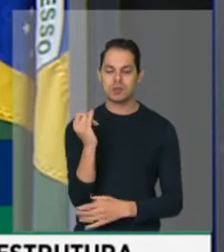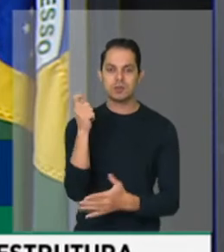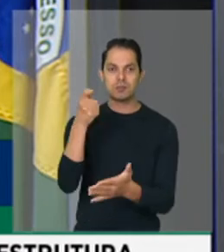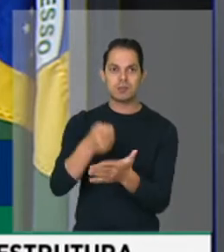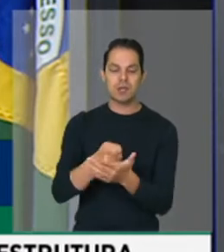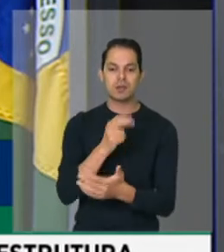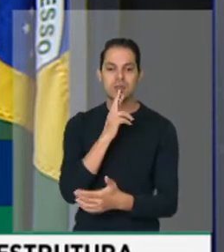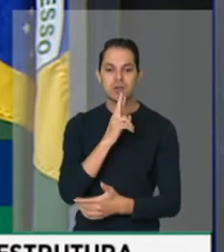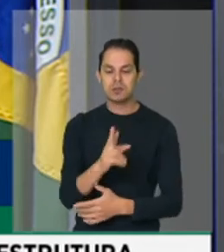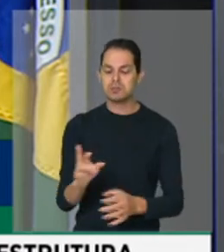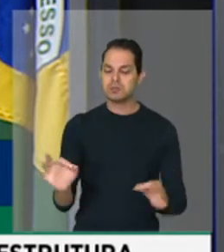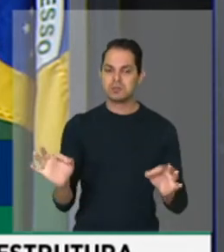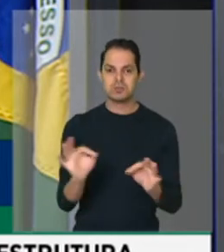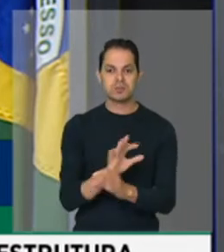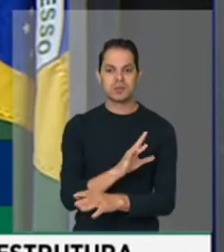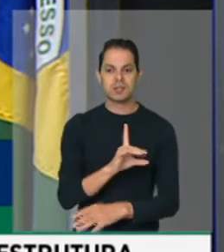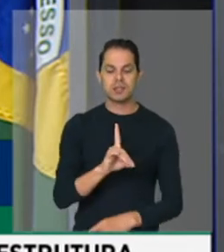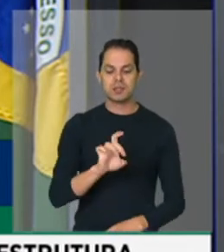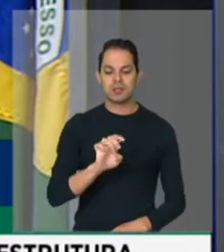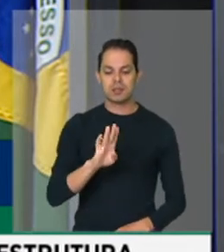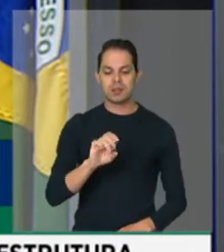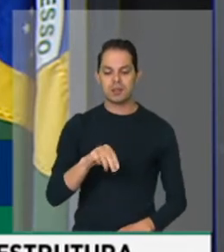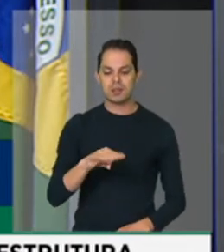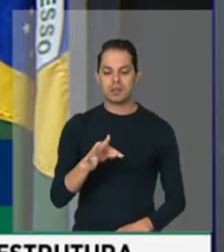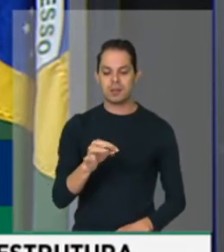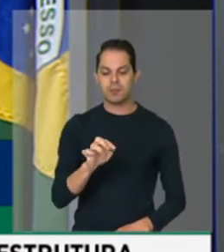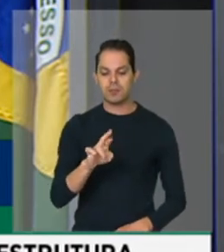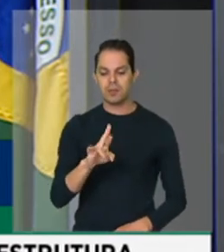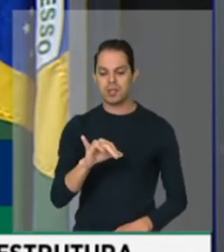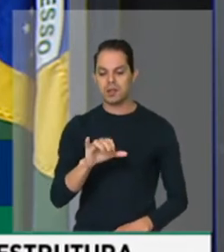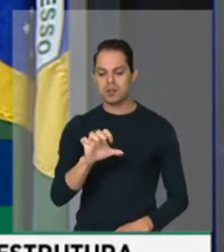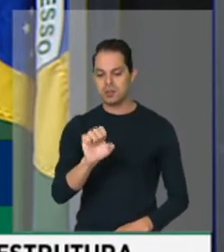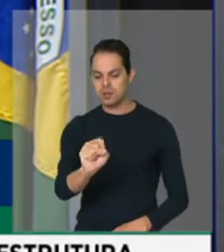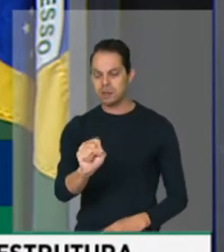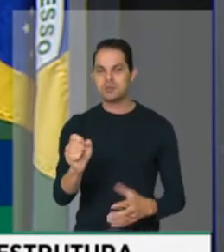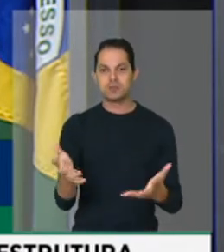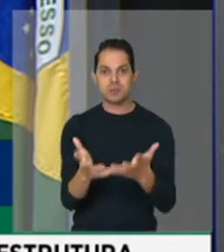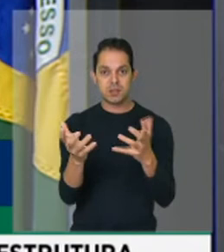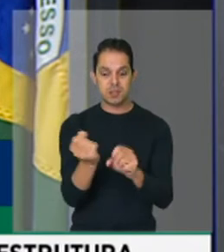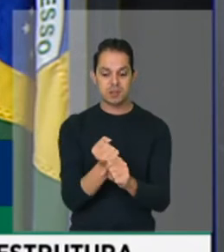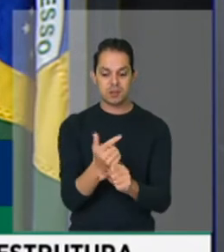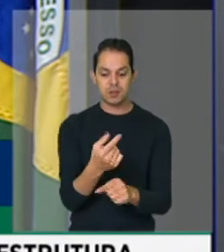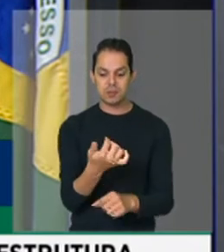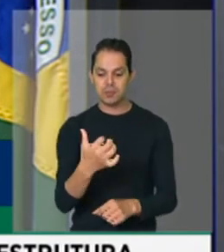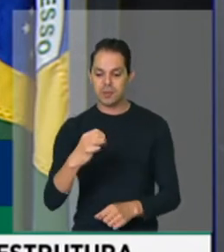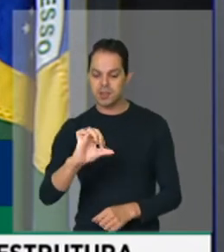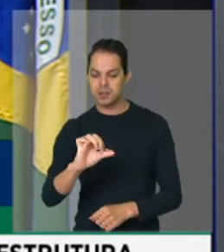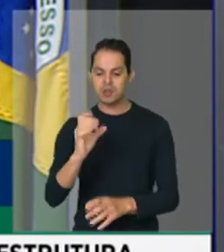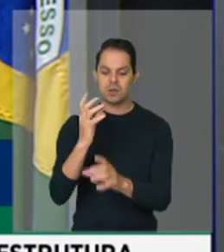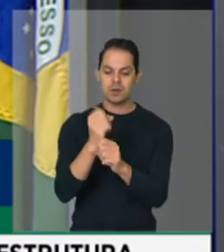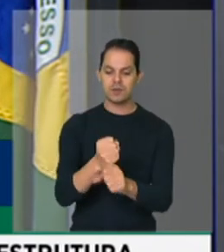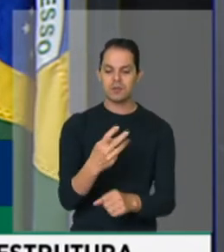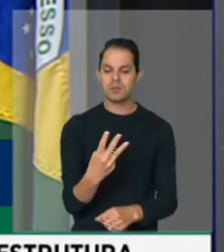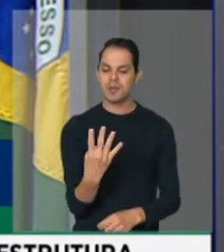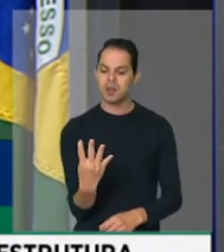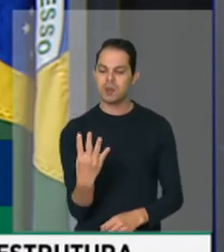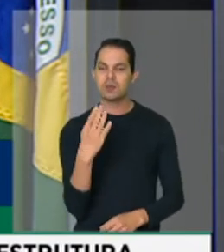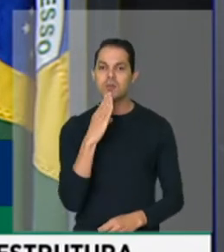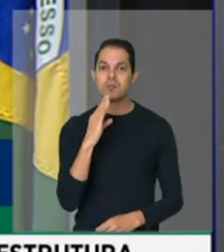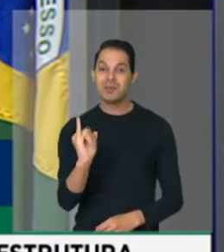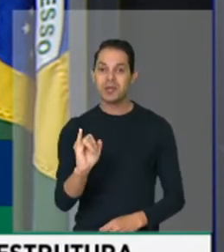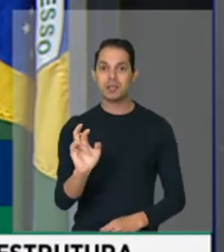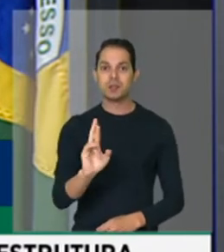extraordinário. As debêntures incentivadas perfizeram, em 2019, 34 bilhões de